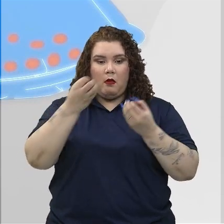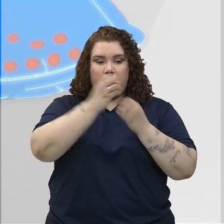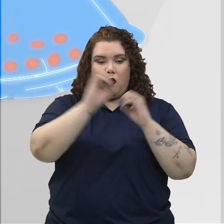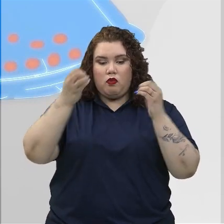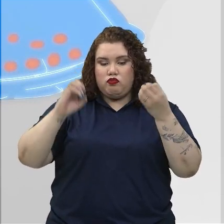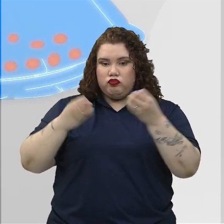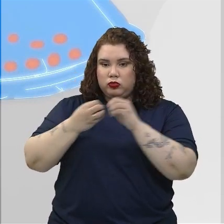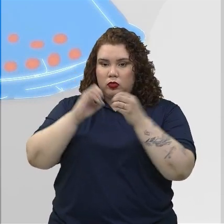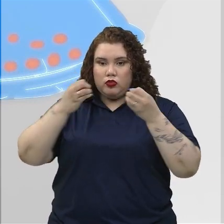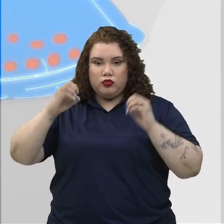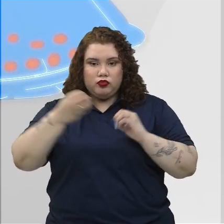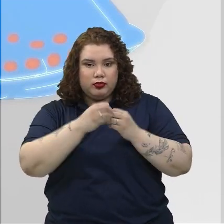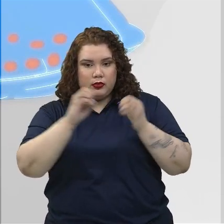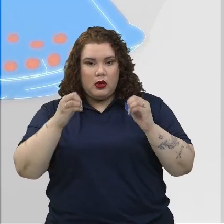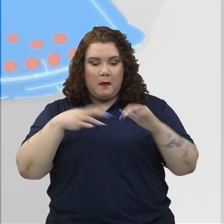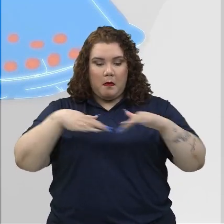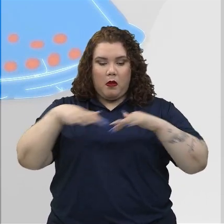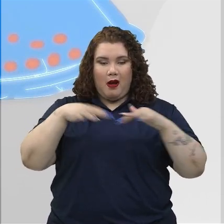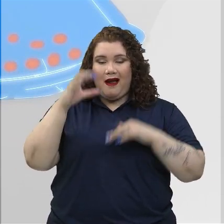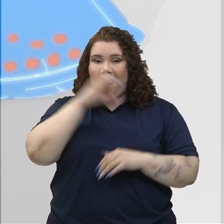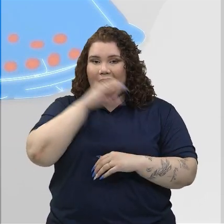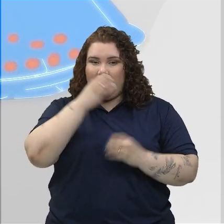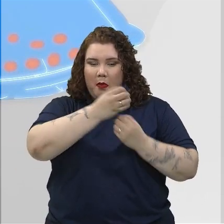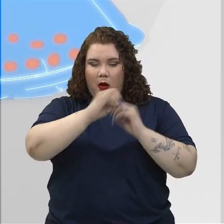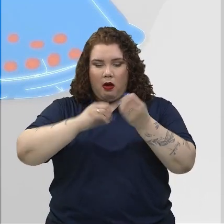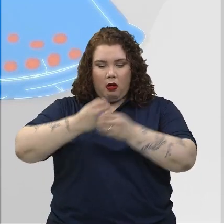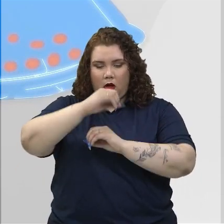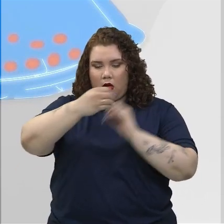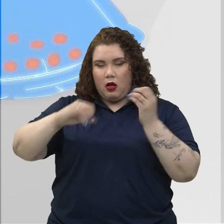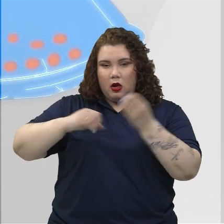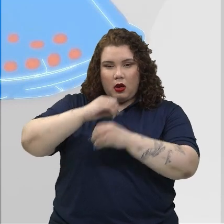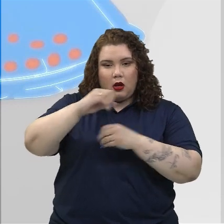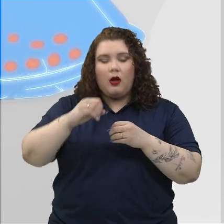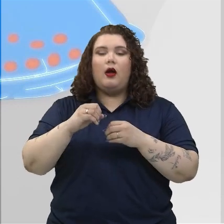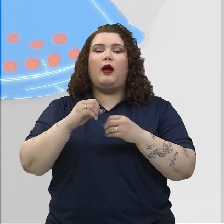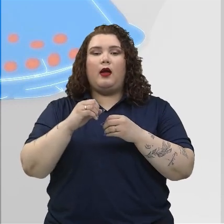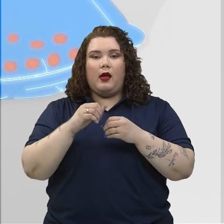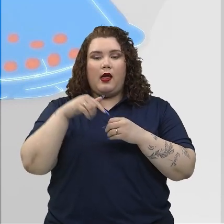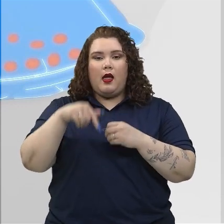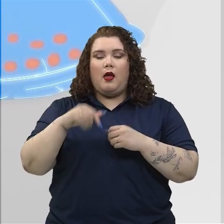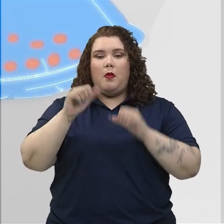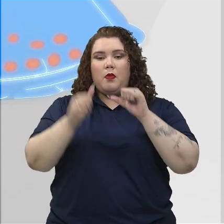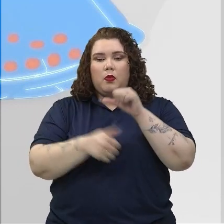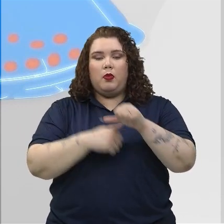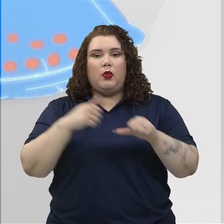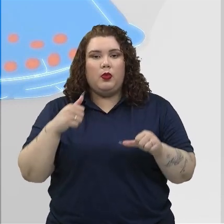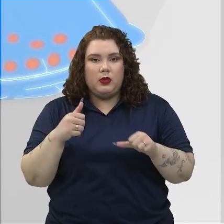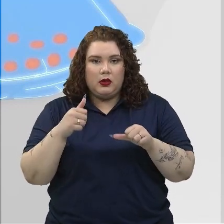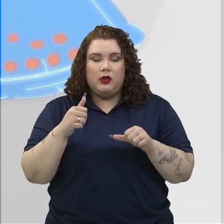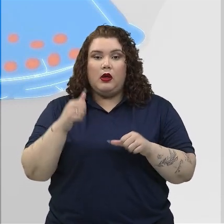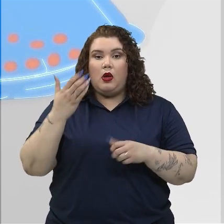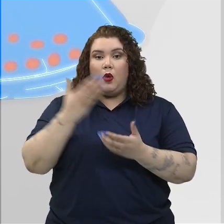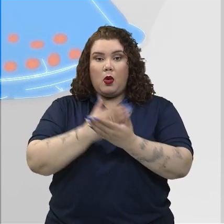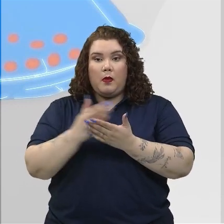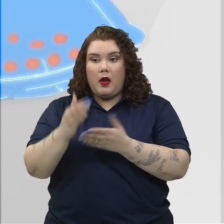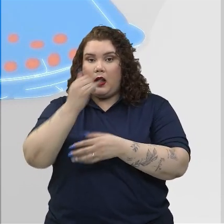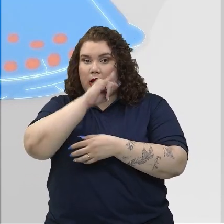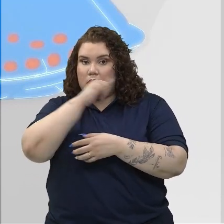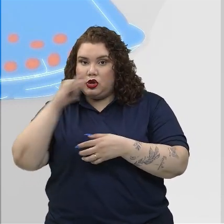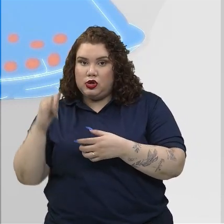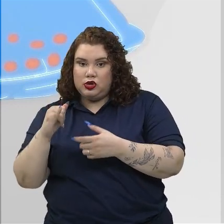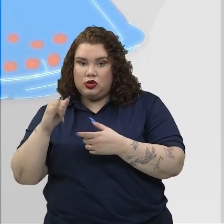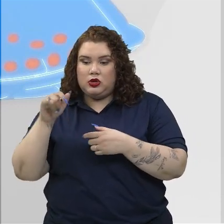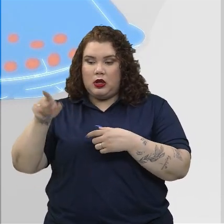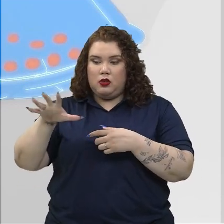estão mais agitados. E no momento que ocorre isso, ela é o quê? Eu começo com a energia elétrica,